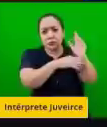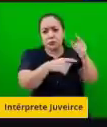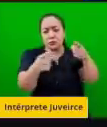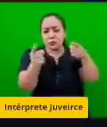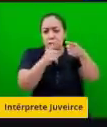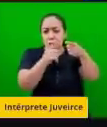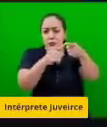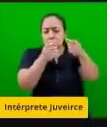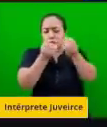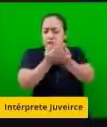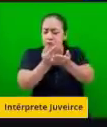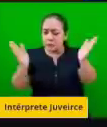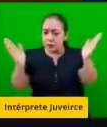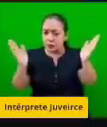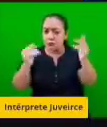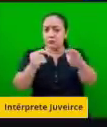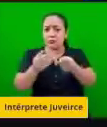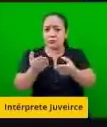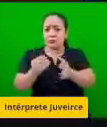apresentação minha e depois dos